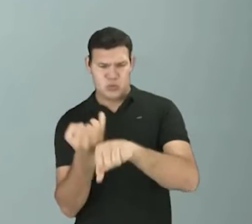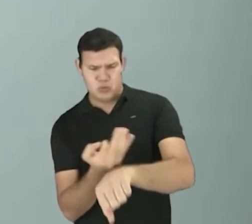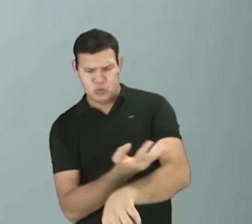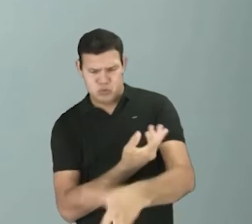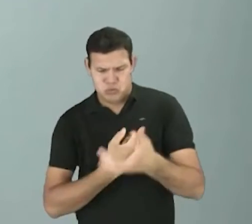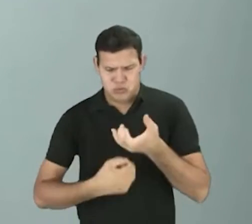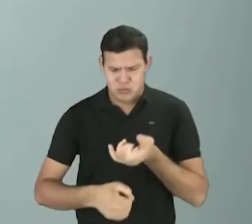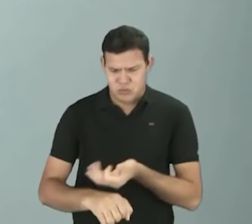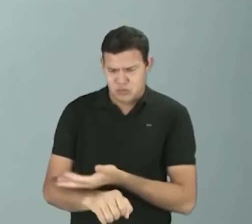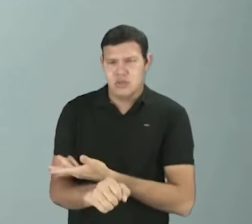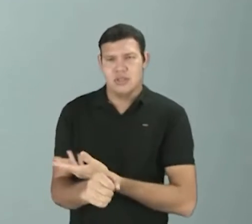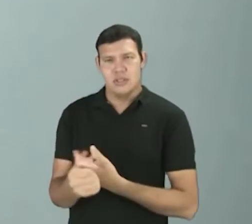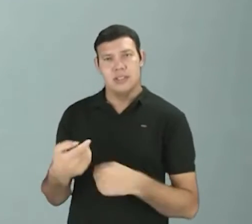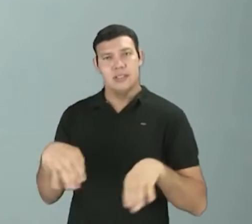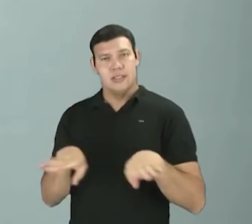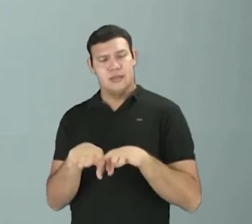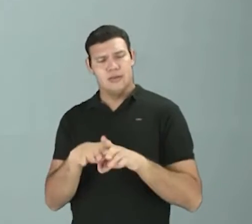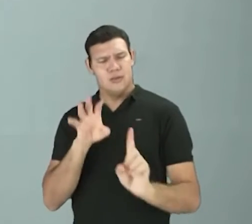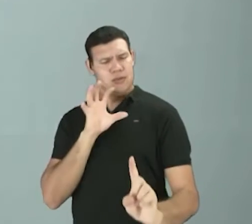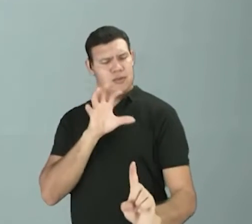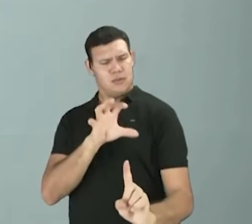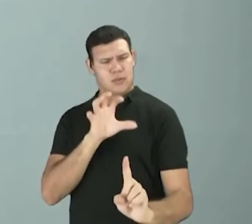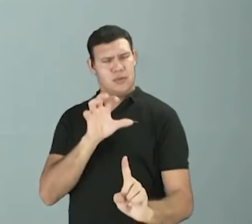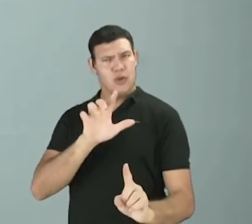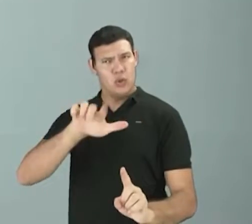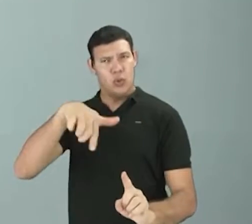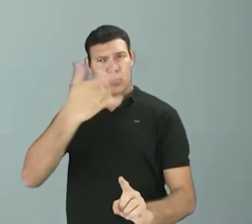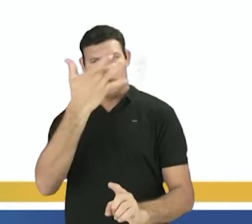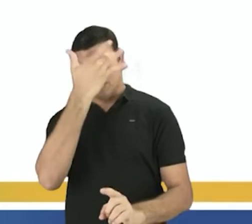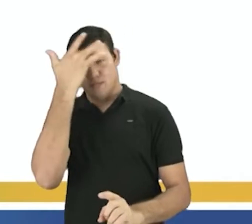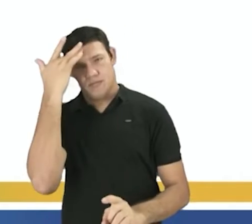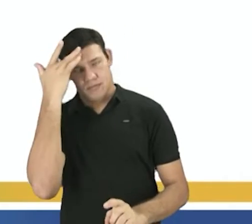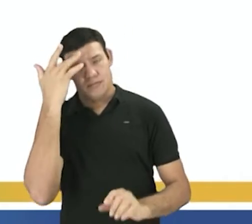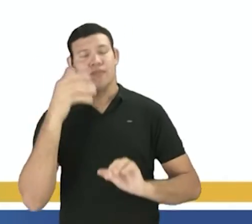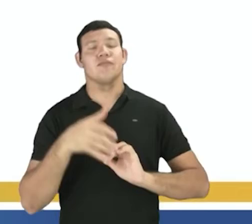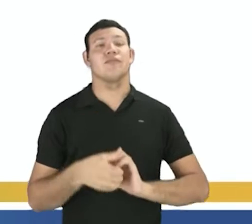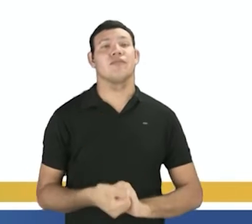e também influenciar os outros. Mas vamos voltar para os slides.